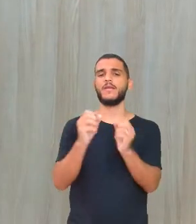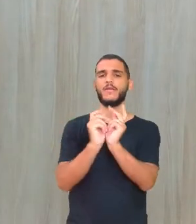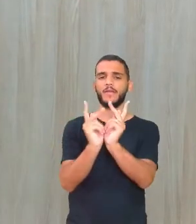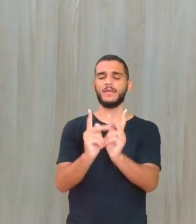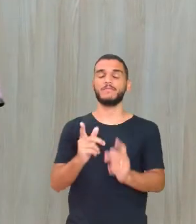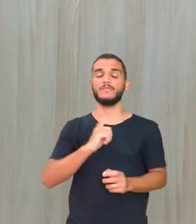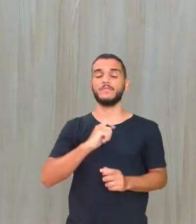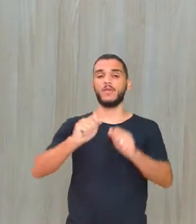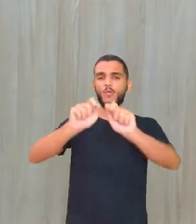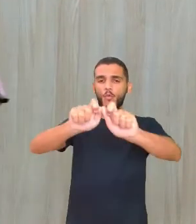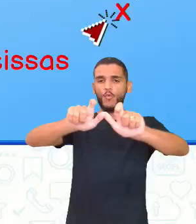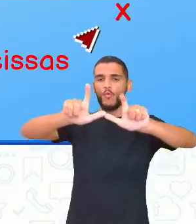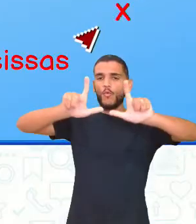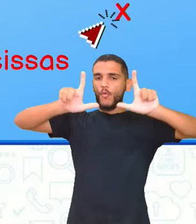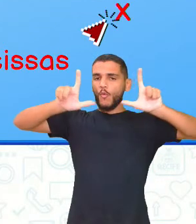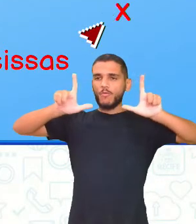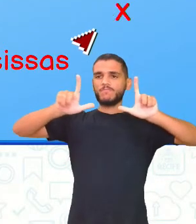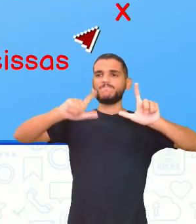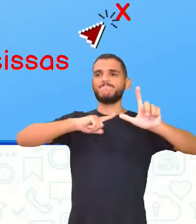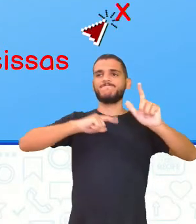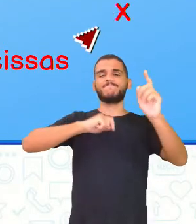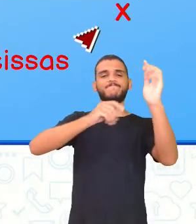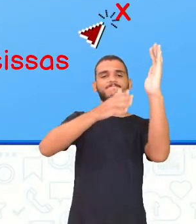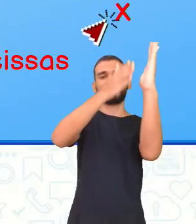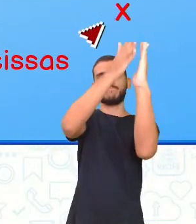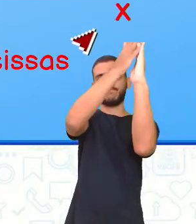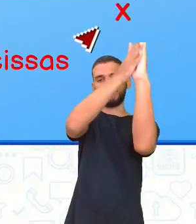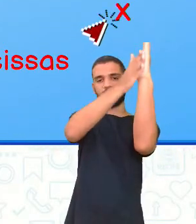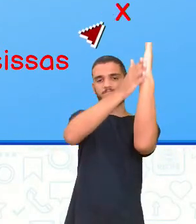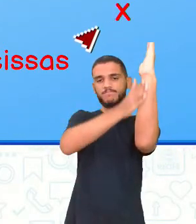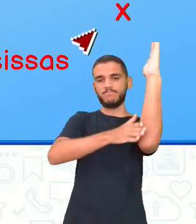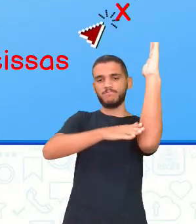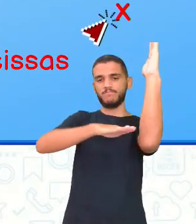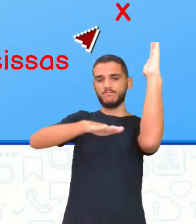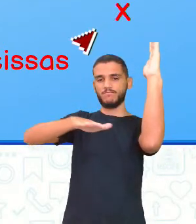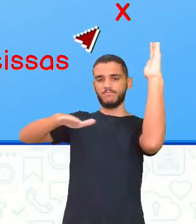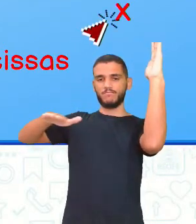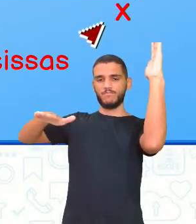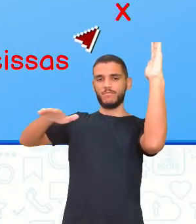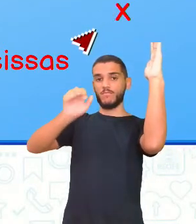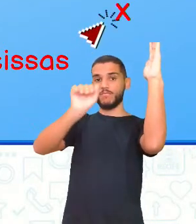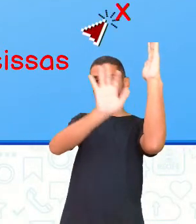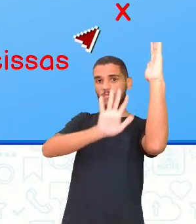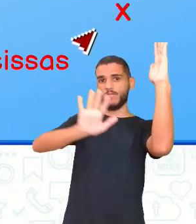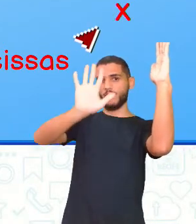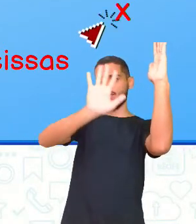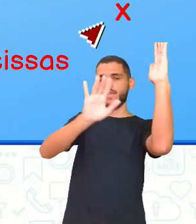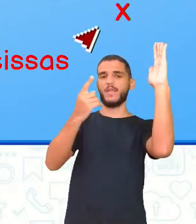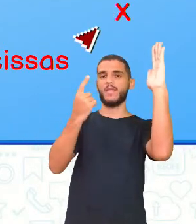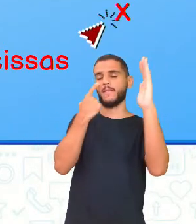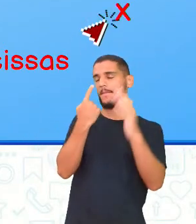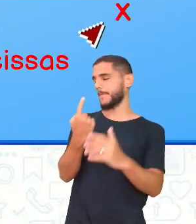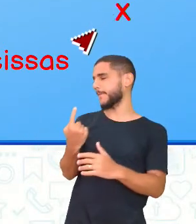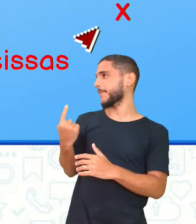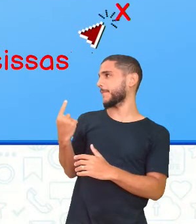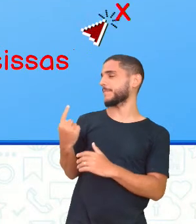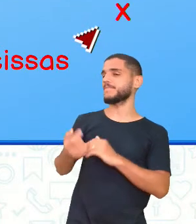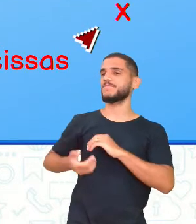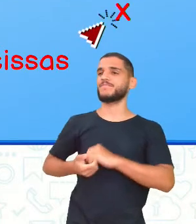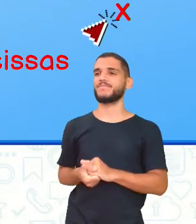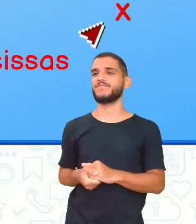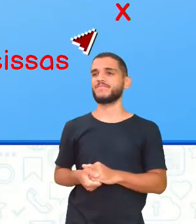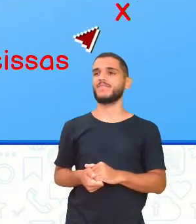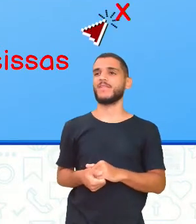zoom nesse plano cartesiano, tá? O plano cartesiano, aqui está uma definição